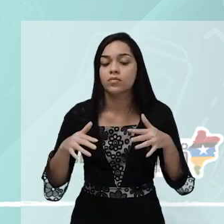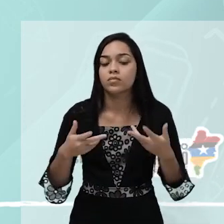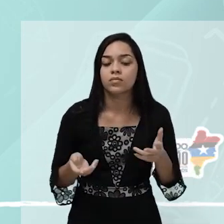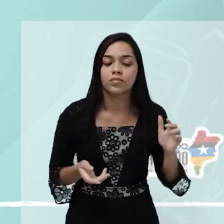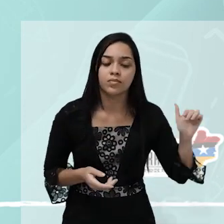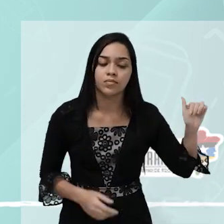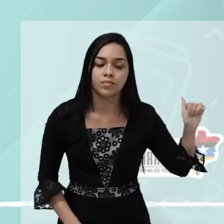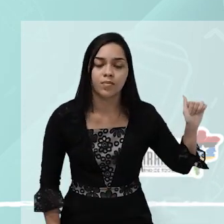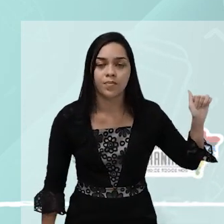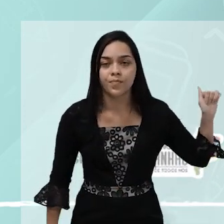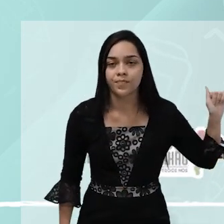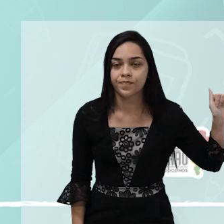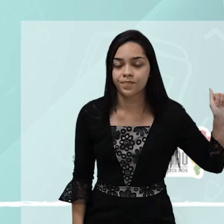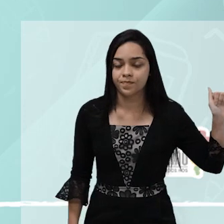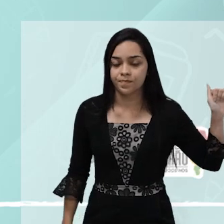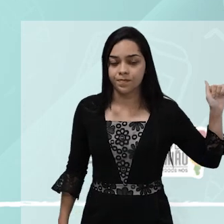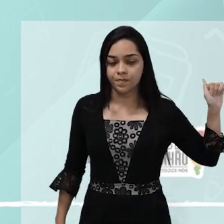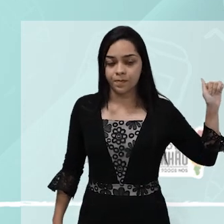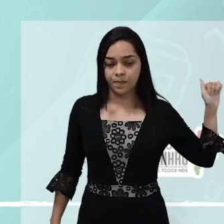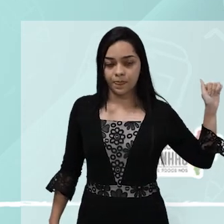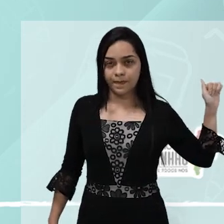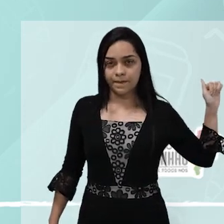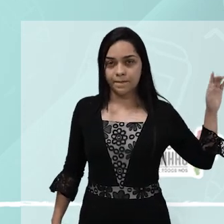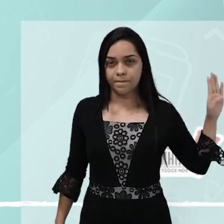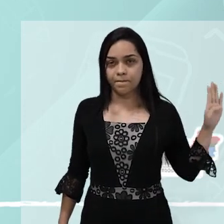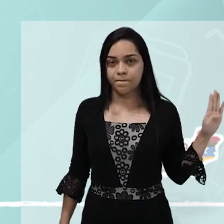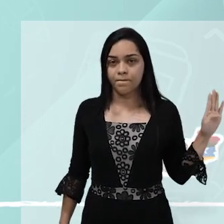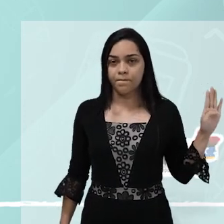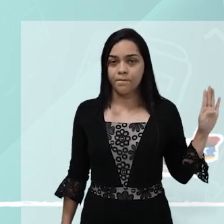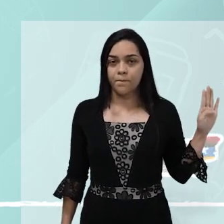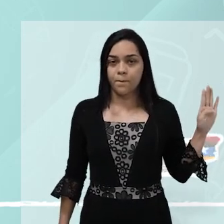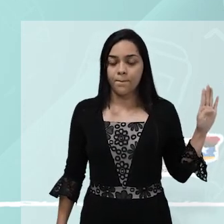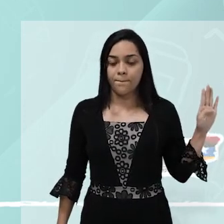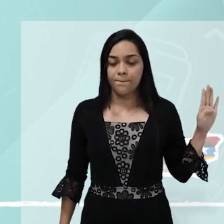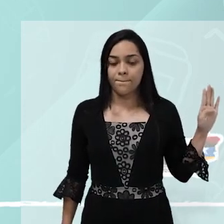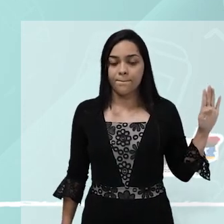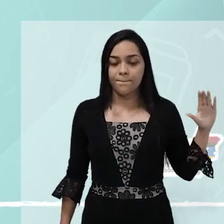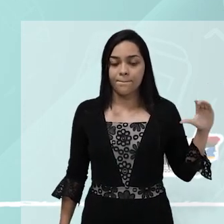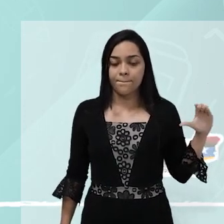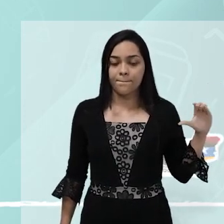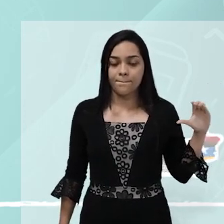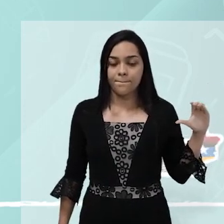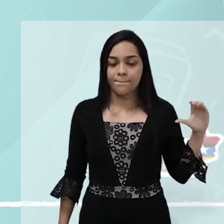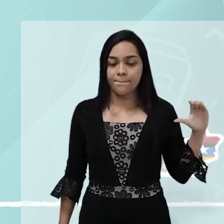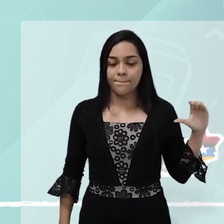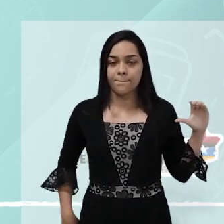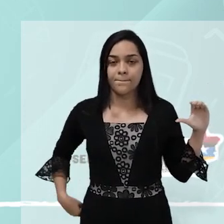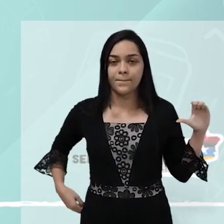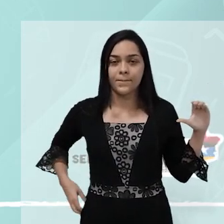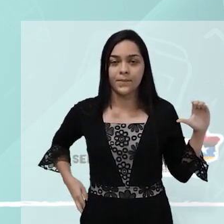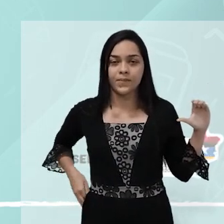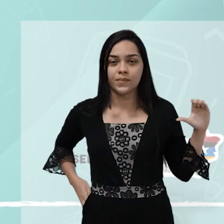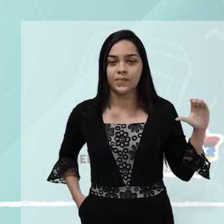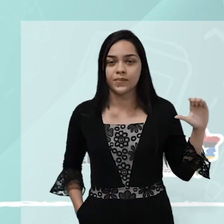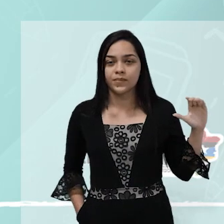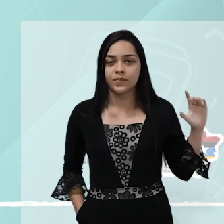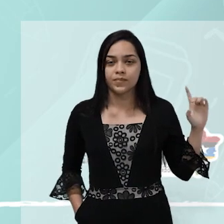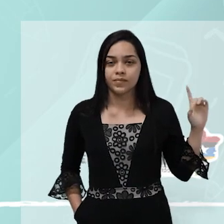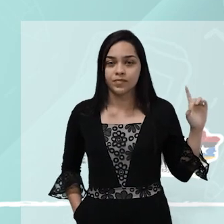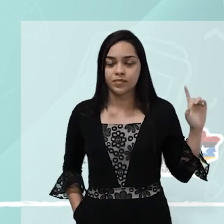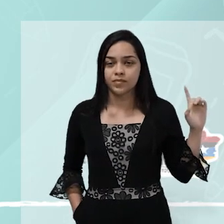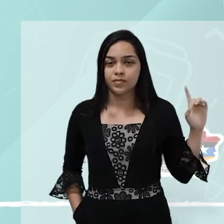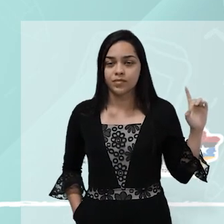gênero? A geográfias. B, novelas de cavalarias. C, poesias